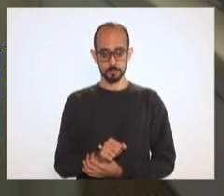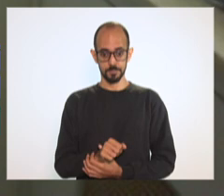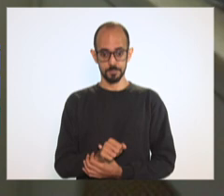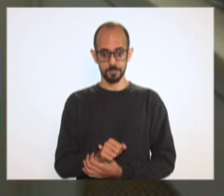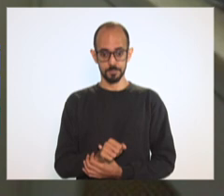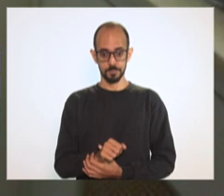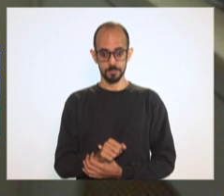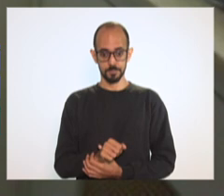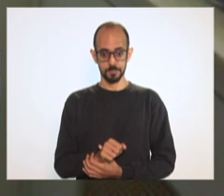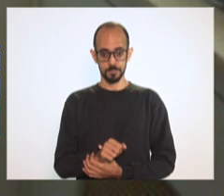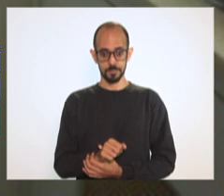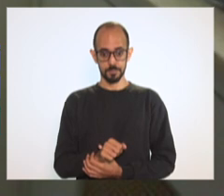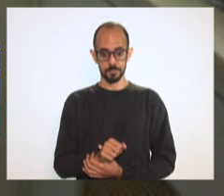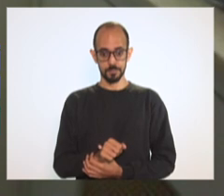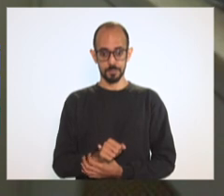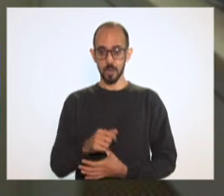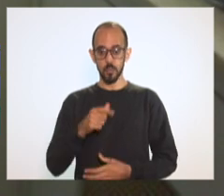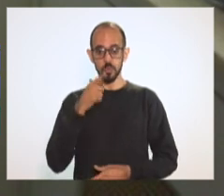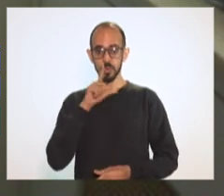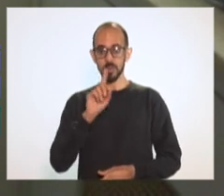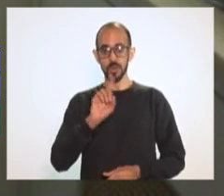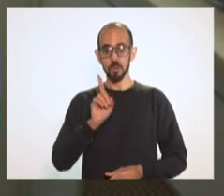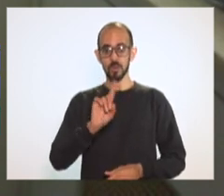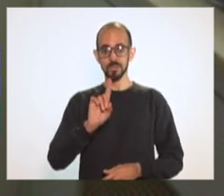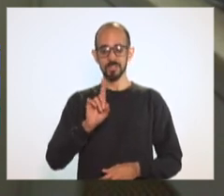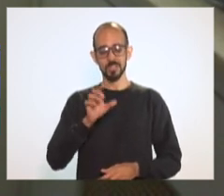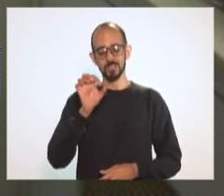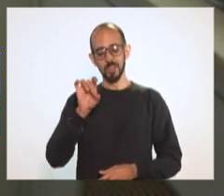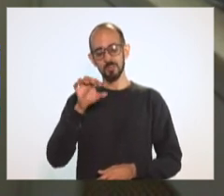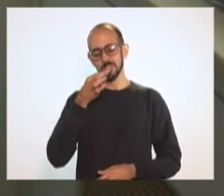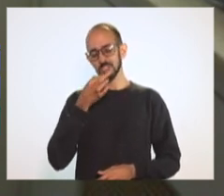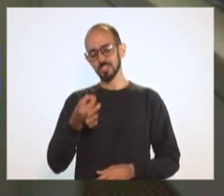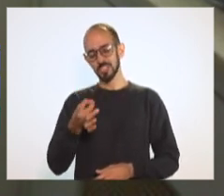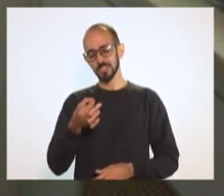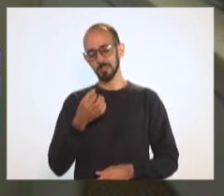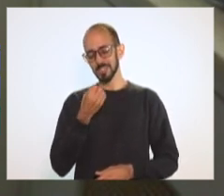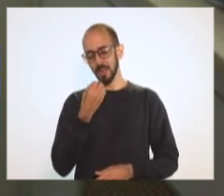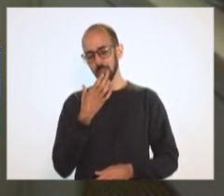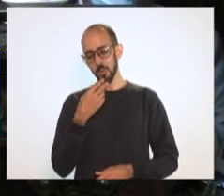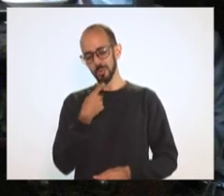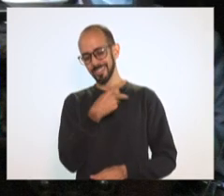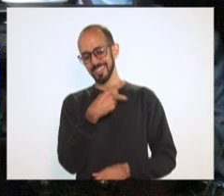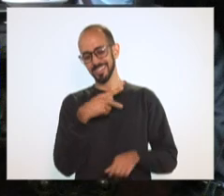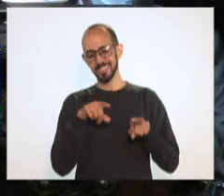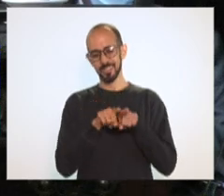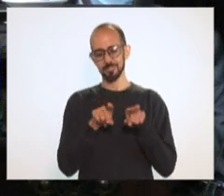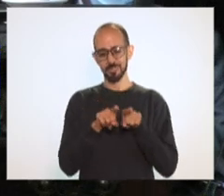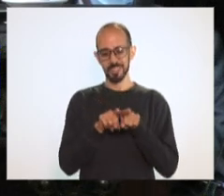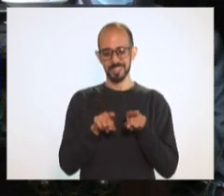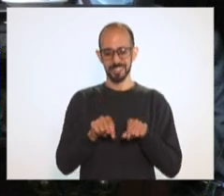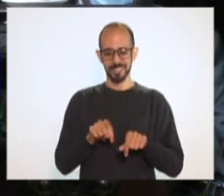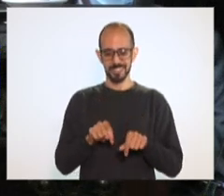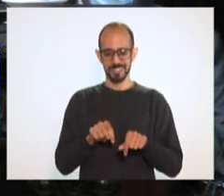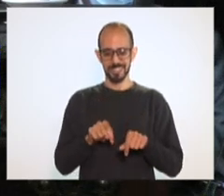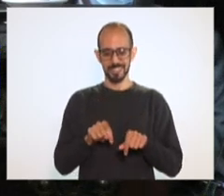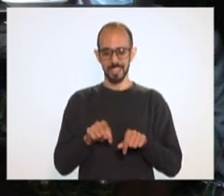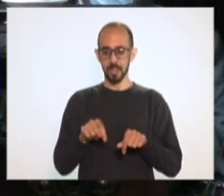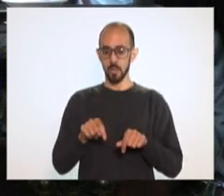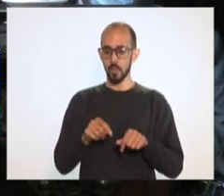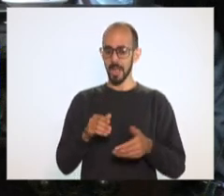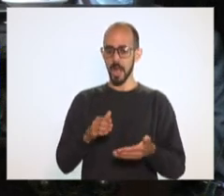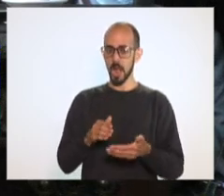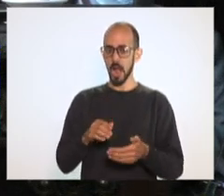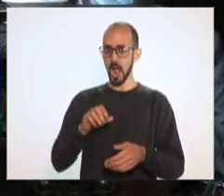Não, nem era para seguir, o meu era meramente sugestivo, mas está bom o dele também. Não fica aquele negócio de autorizativo, não, né?